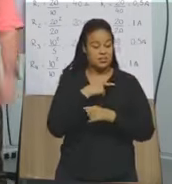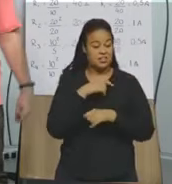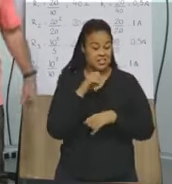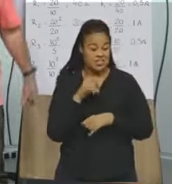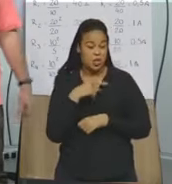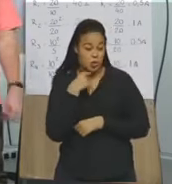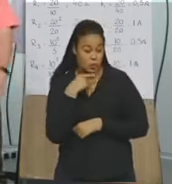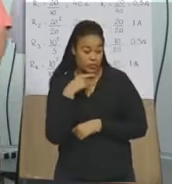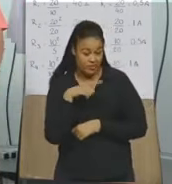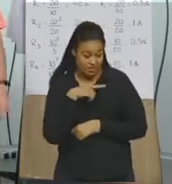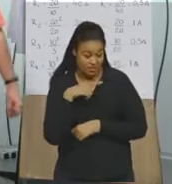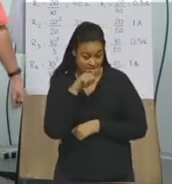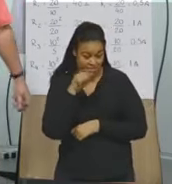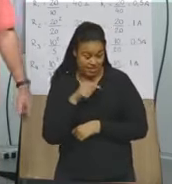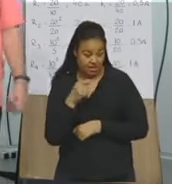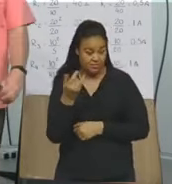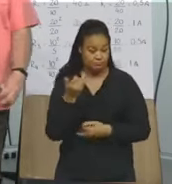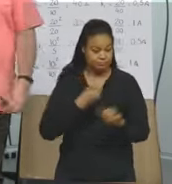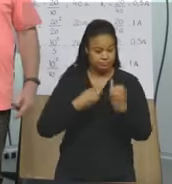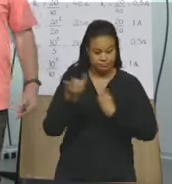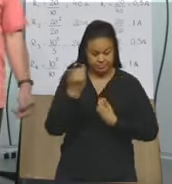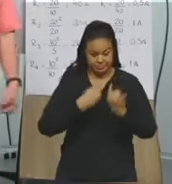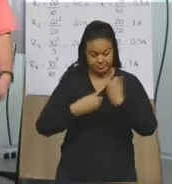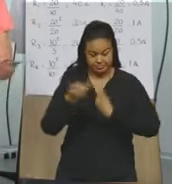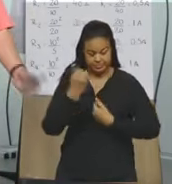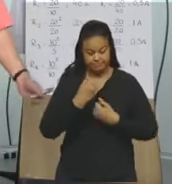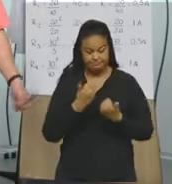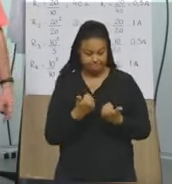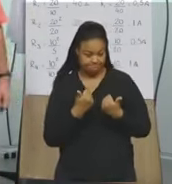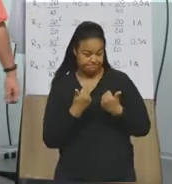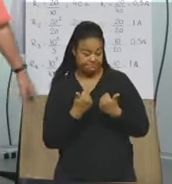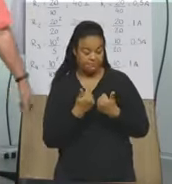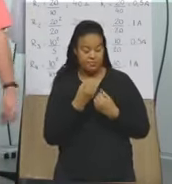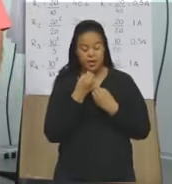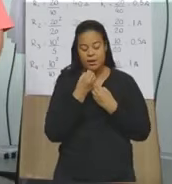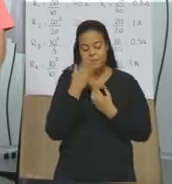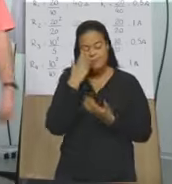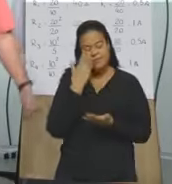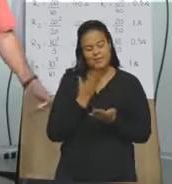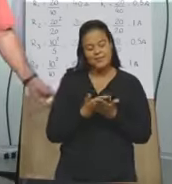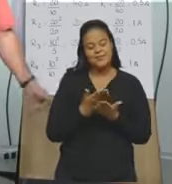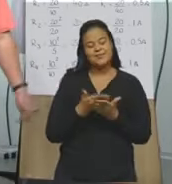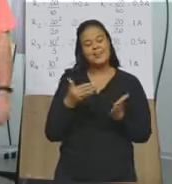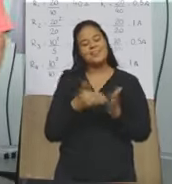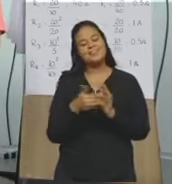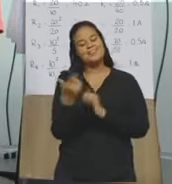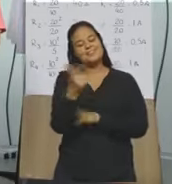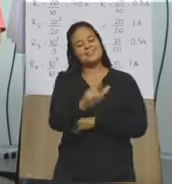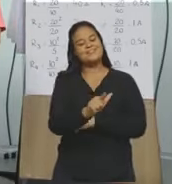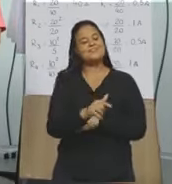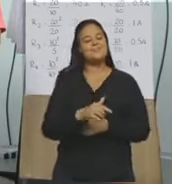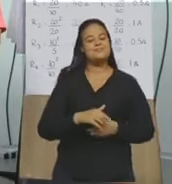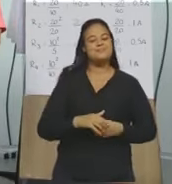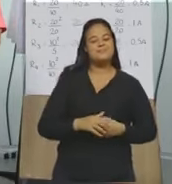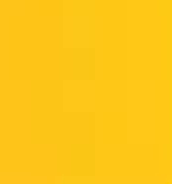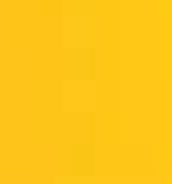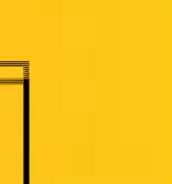as dúvidas que eu estou aqui para ajudá-los a respondê-las, tá? Então, bons estudos para todos vocês e até a próxima!